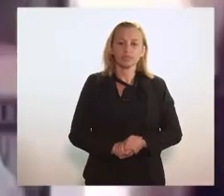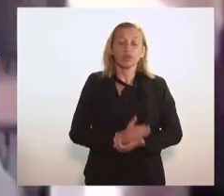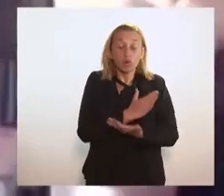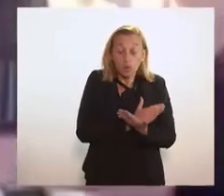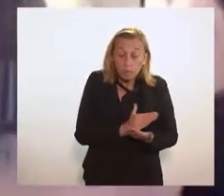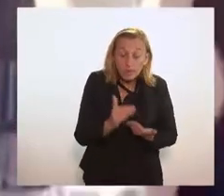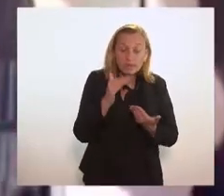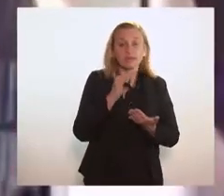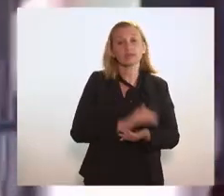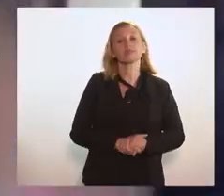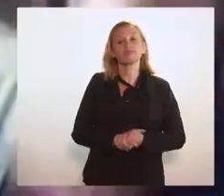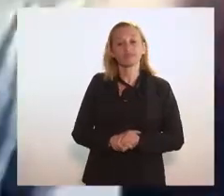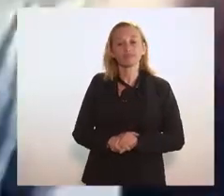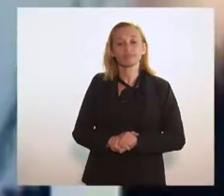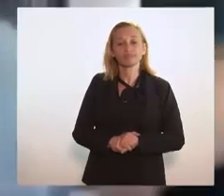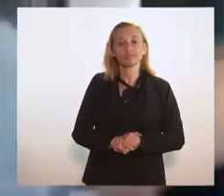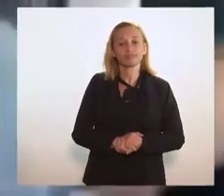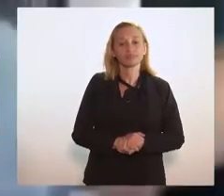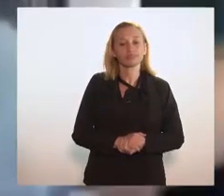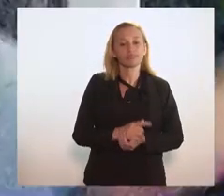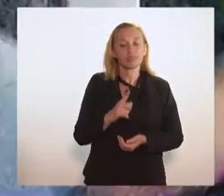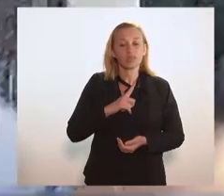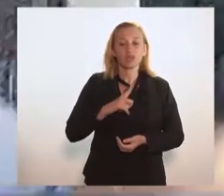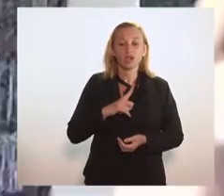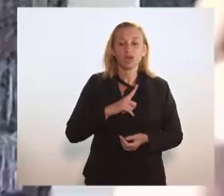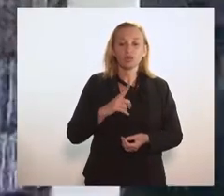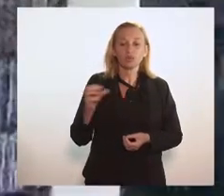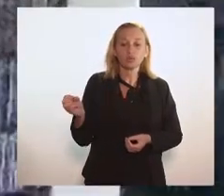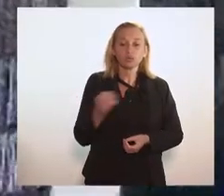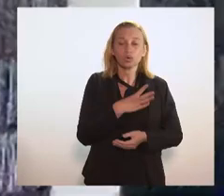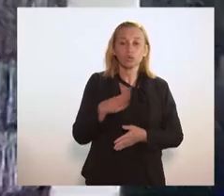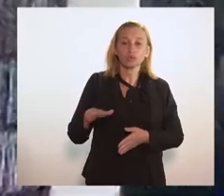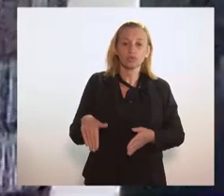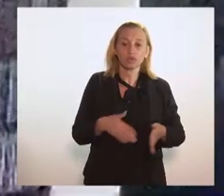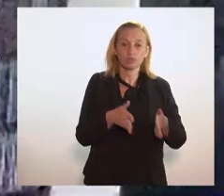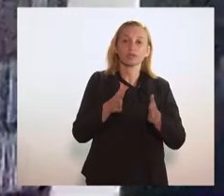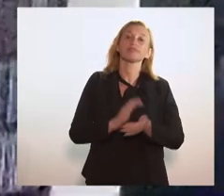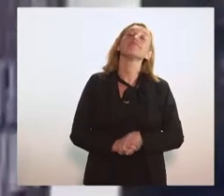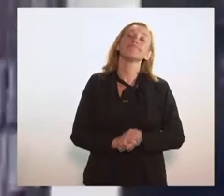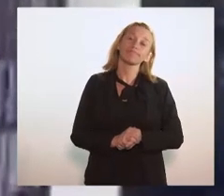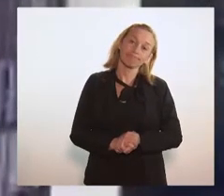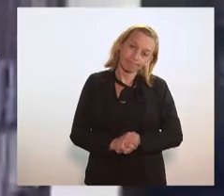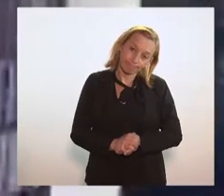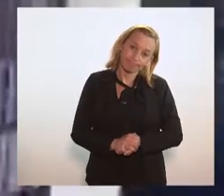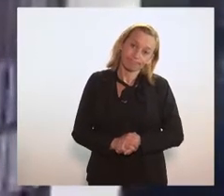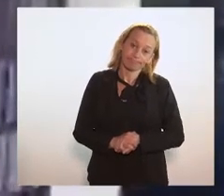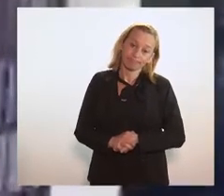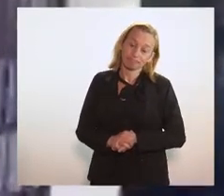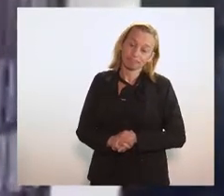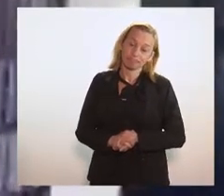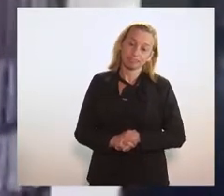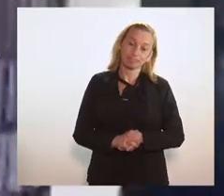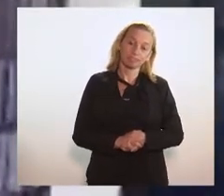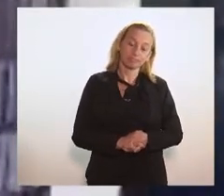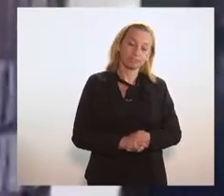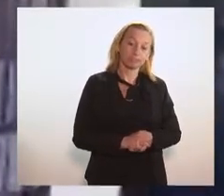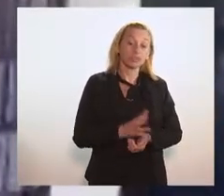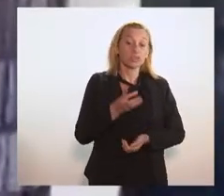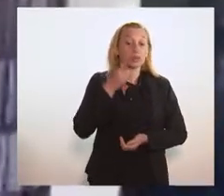comece a ter um outro rumo que não seja esse. Quer dizer, o